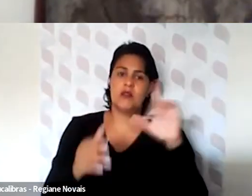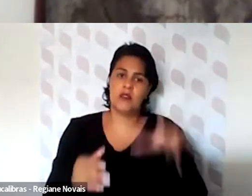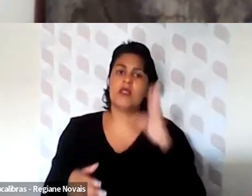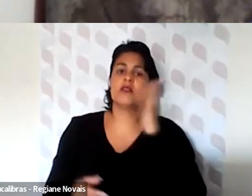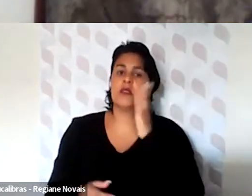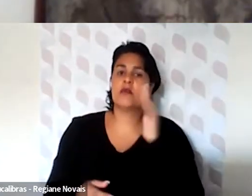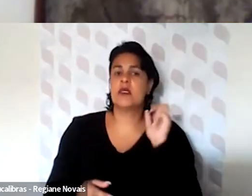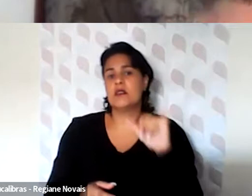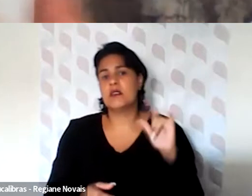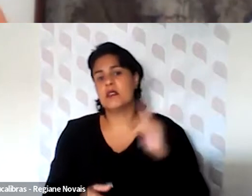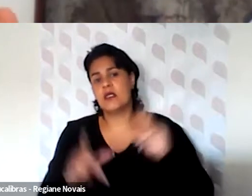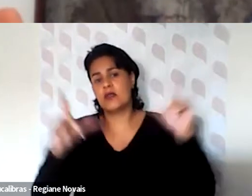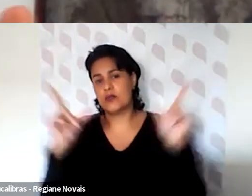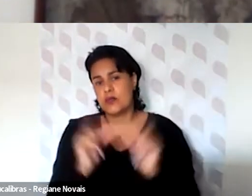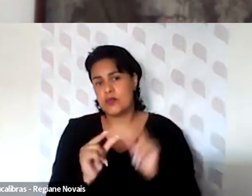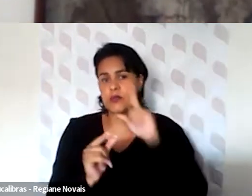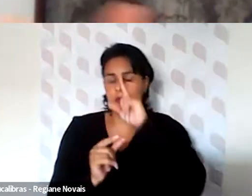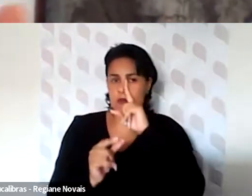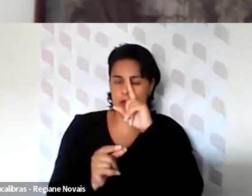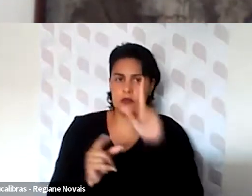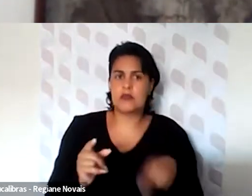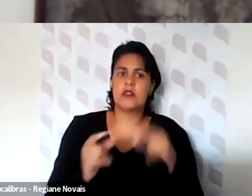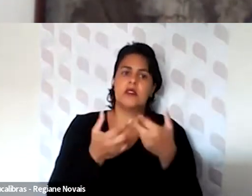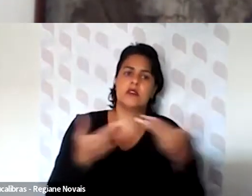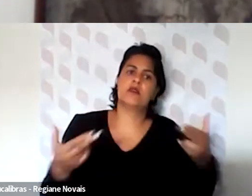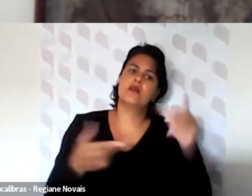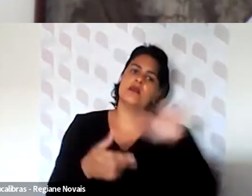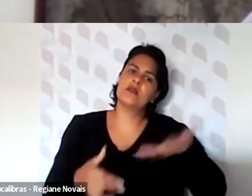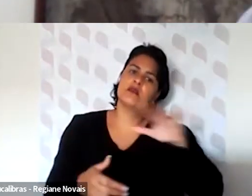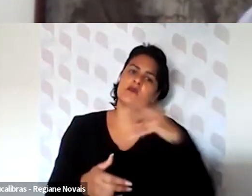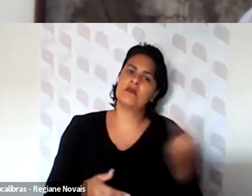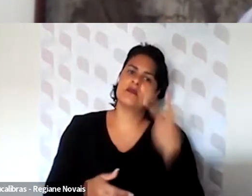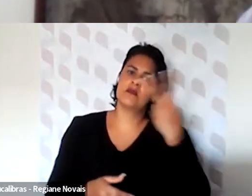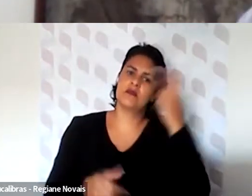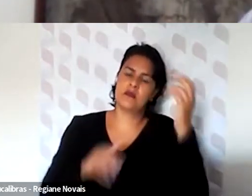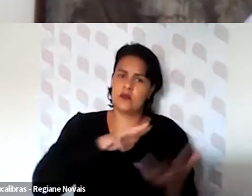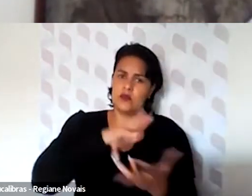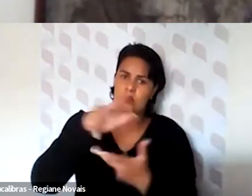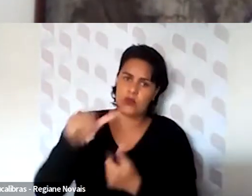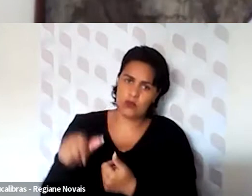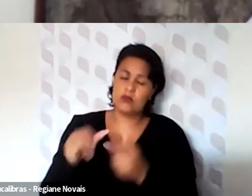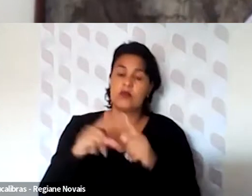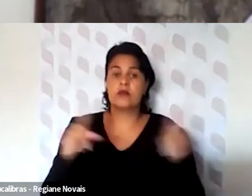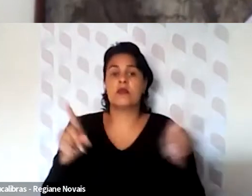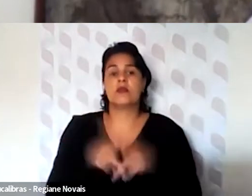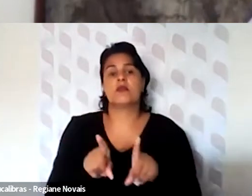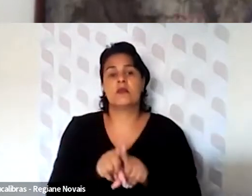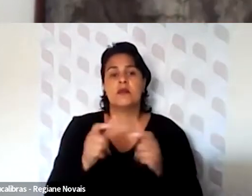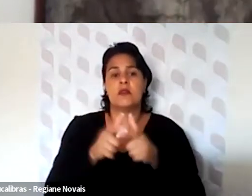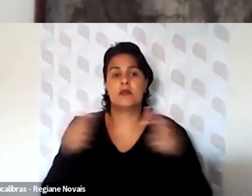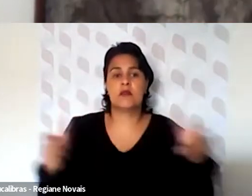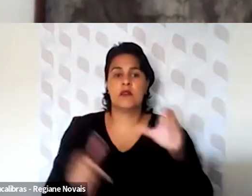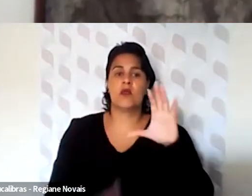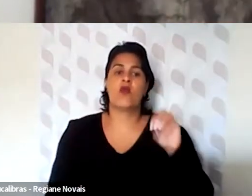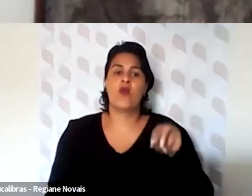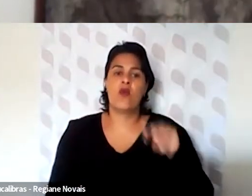inserção de redução de riscos nas cadeias de suprimentos, nas cadeias de valores do mundo, e com aumento de custos para a produção de commodities, por exemplo, com